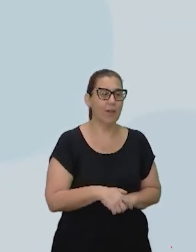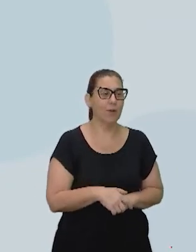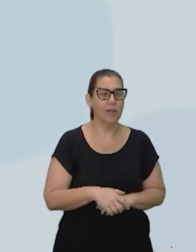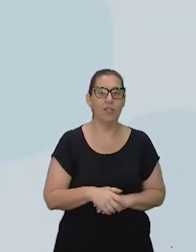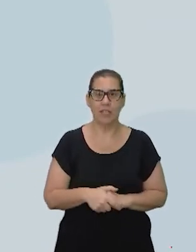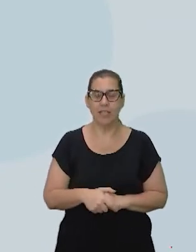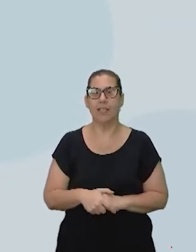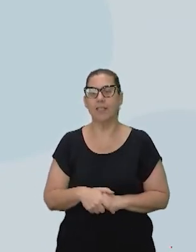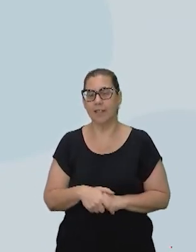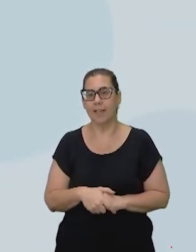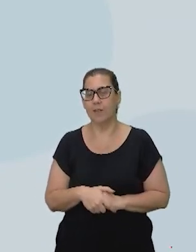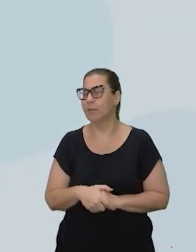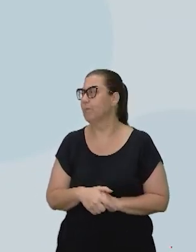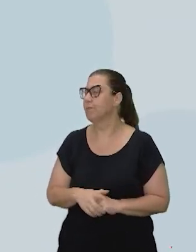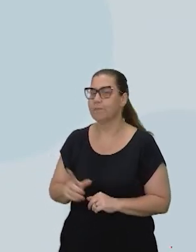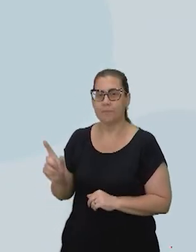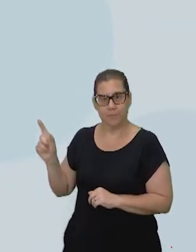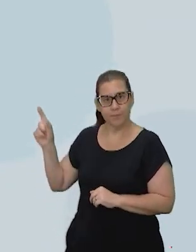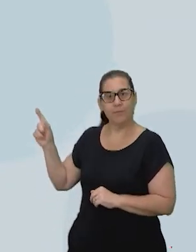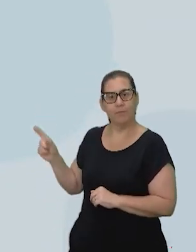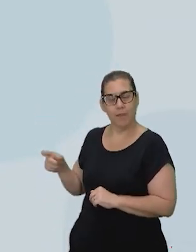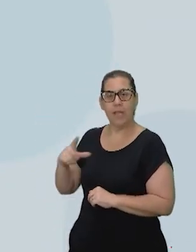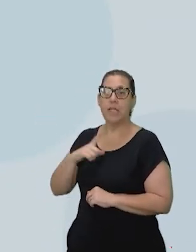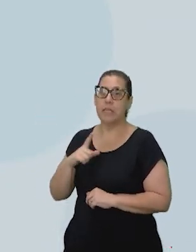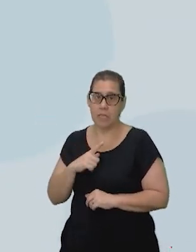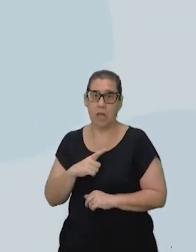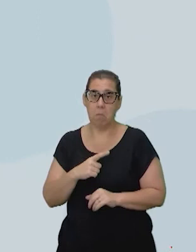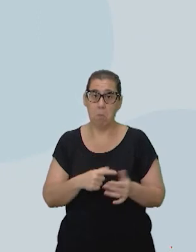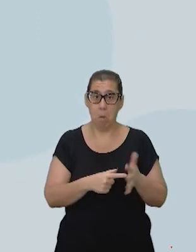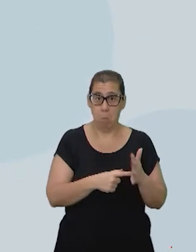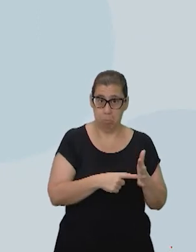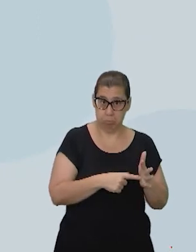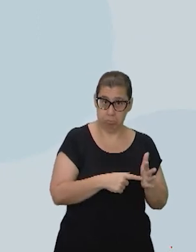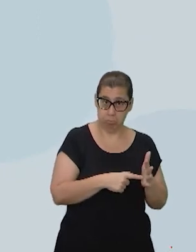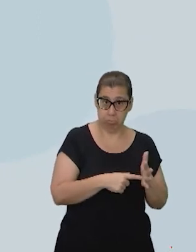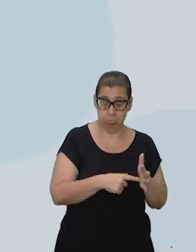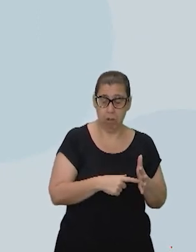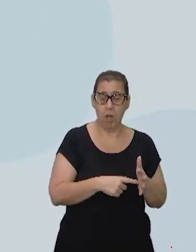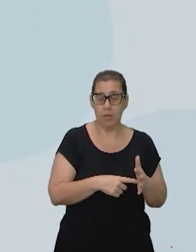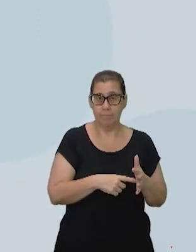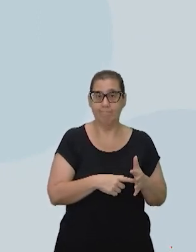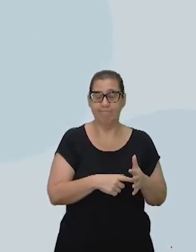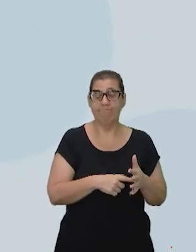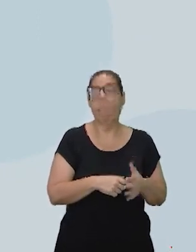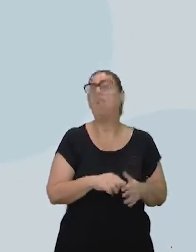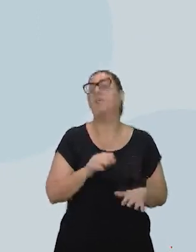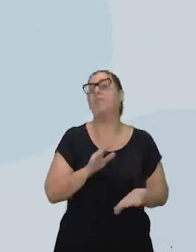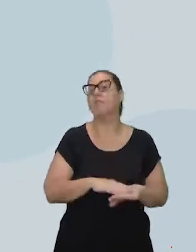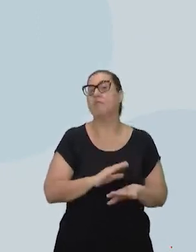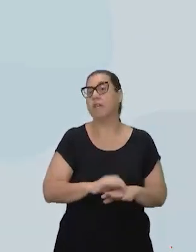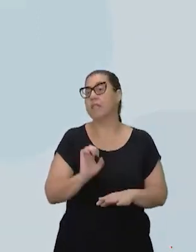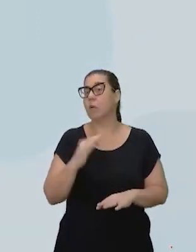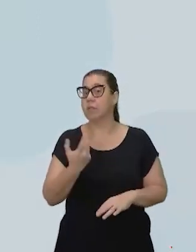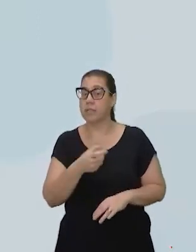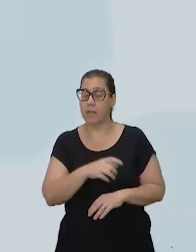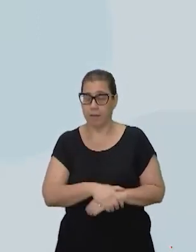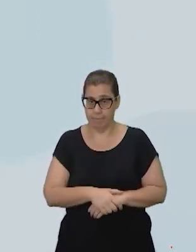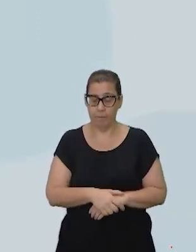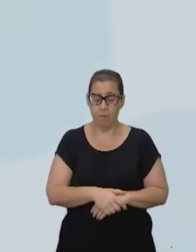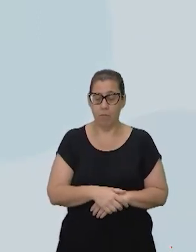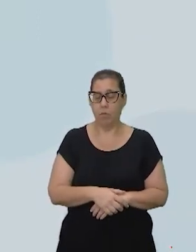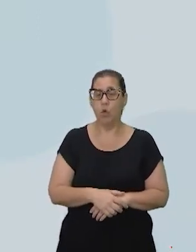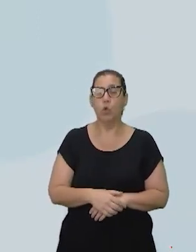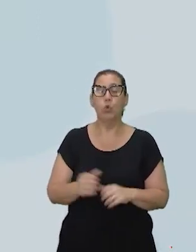o refrigerador, é isso daí mesmo. Você tem ali um motor que força uma situação, o motor ele tem que estar